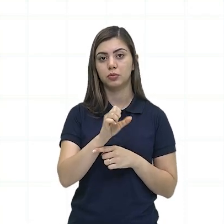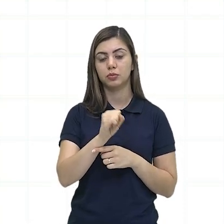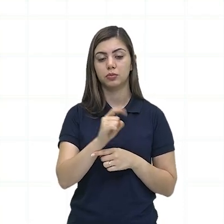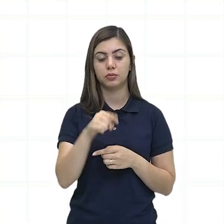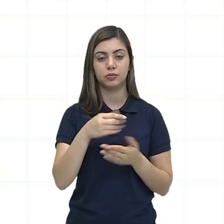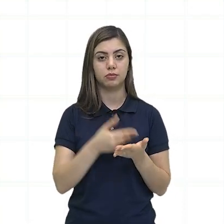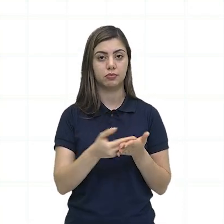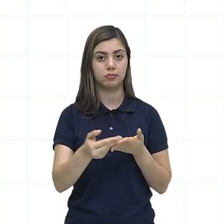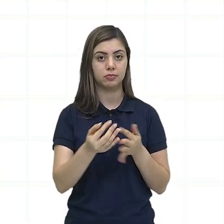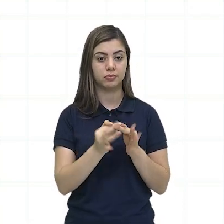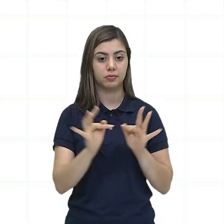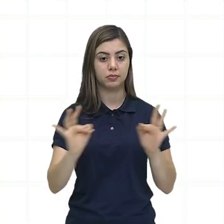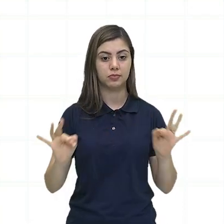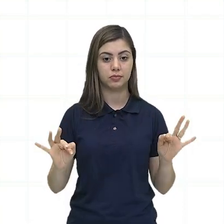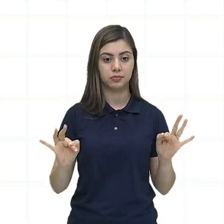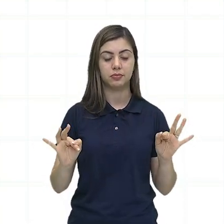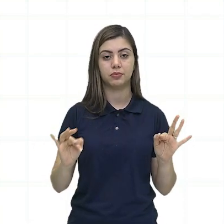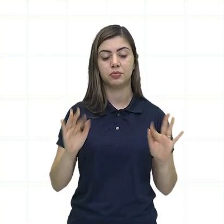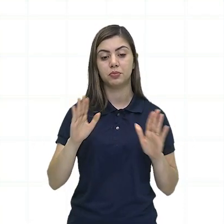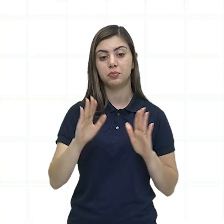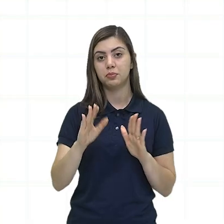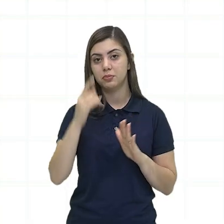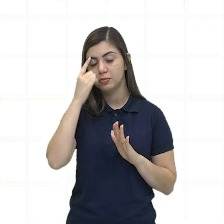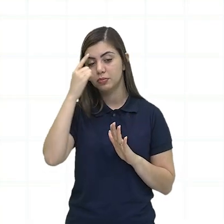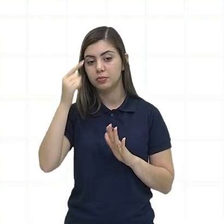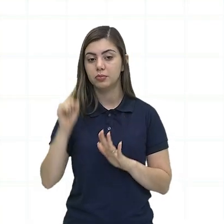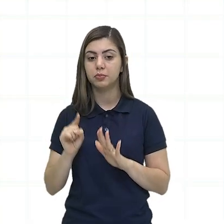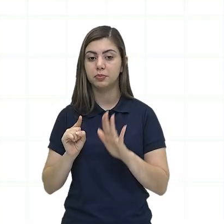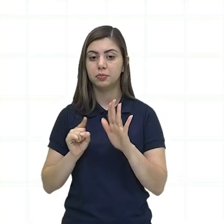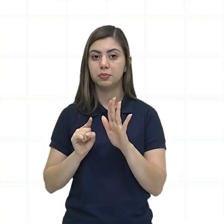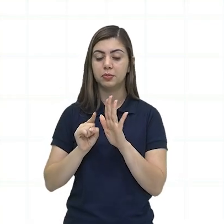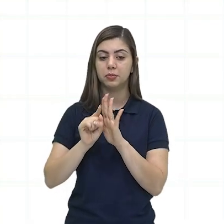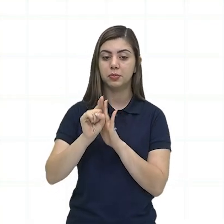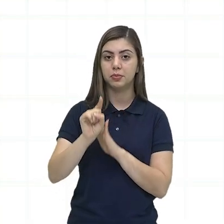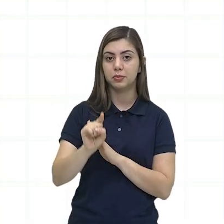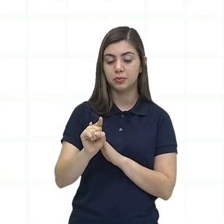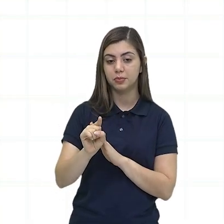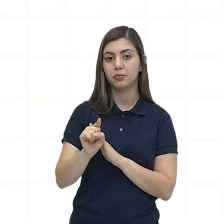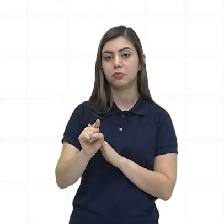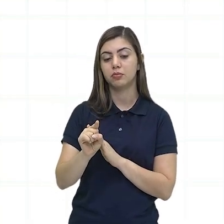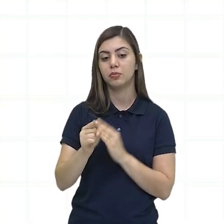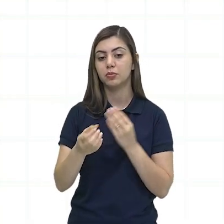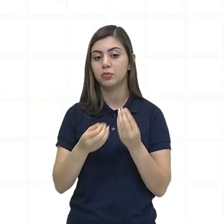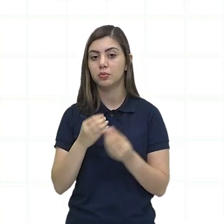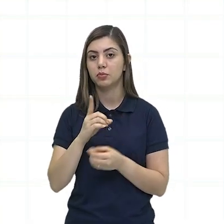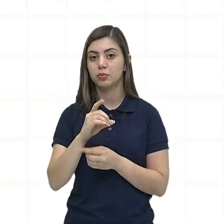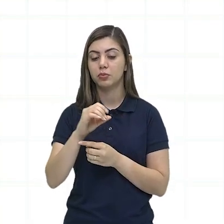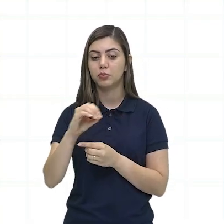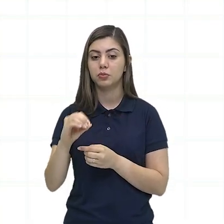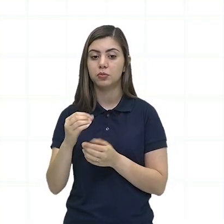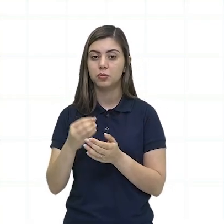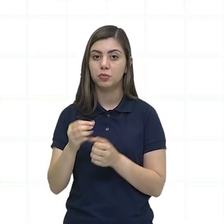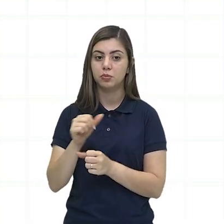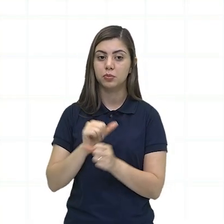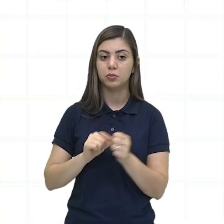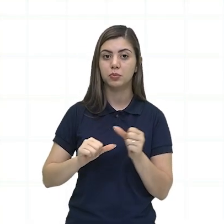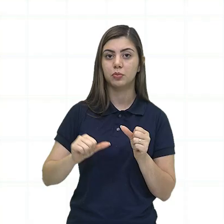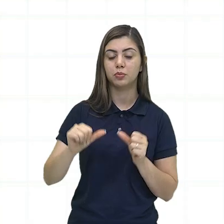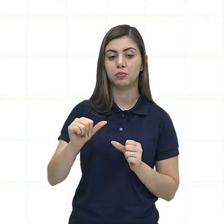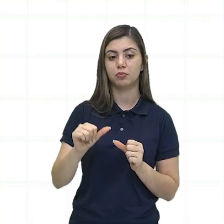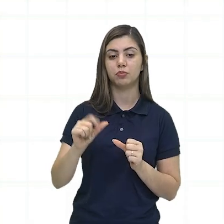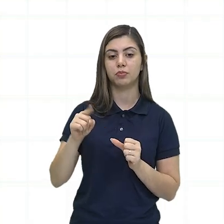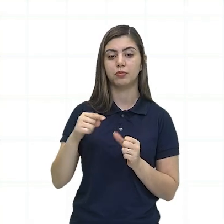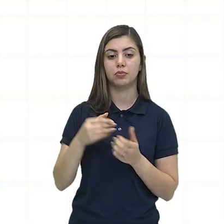na interrogativa, o do ou does, eles mudam de lugar e vão lá para o comecinho da frase,